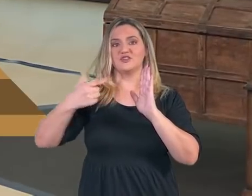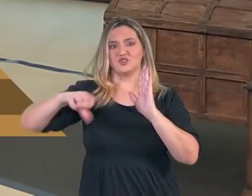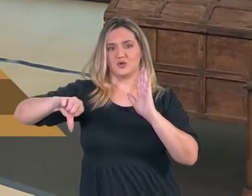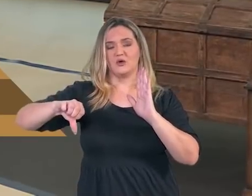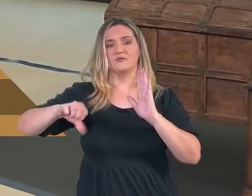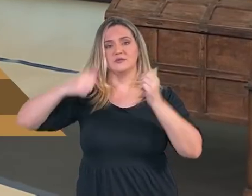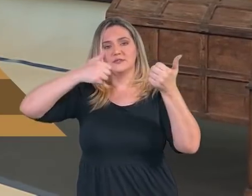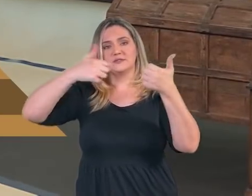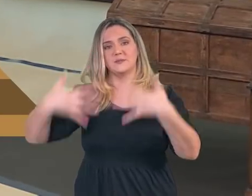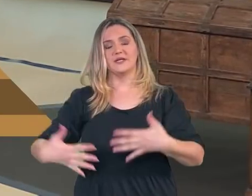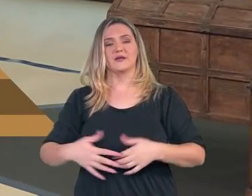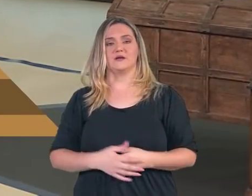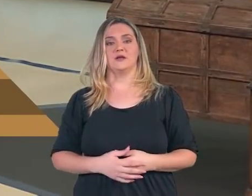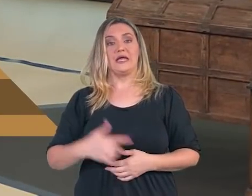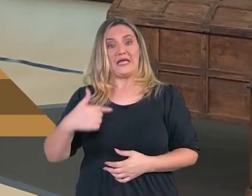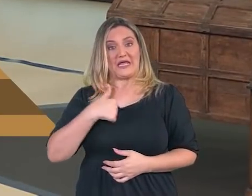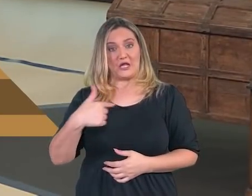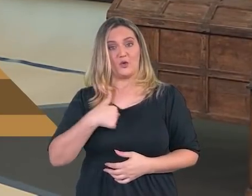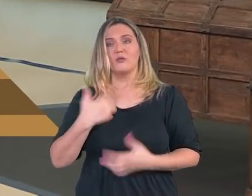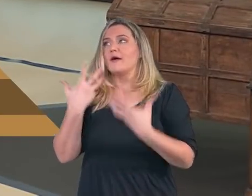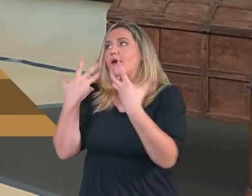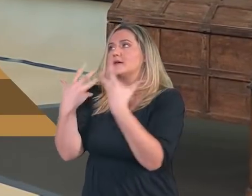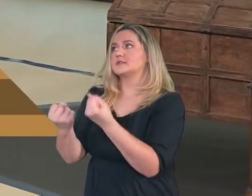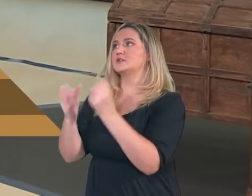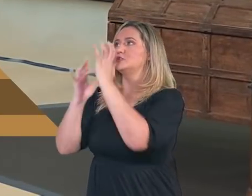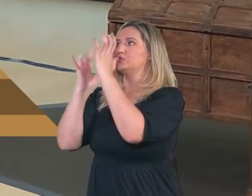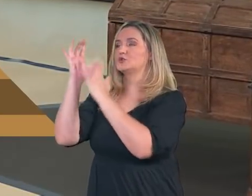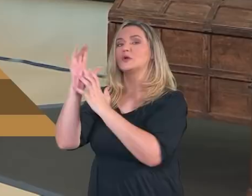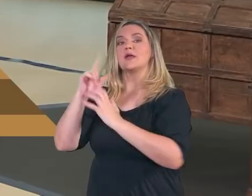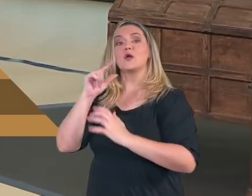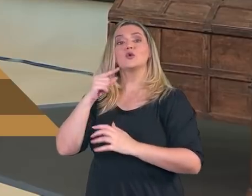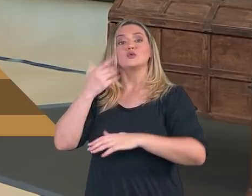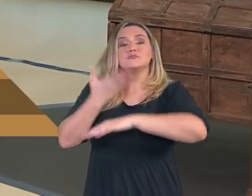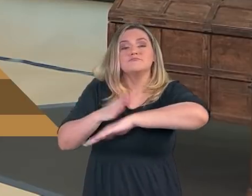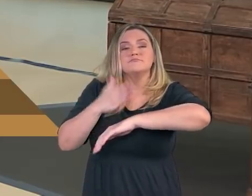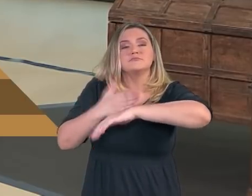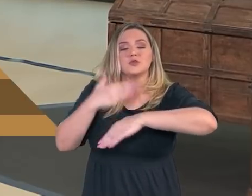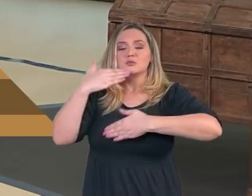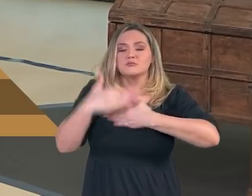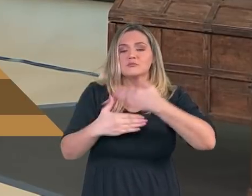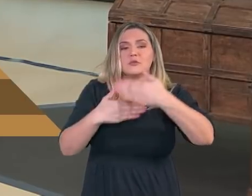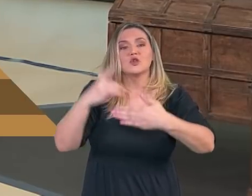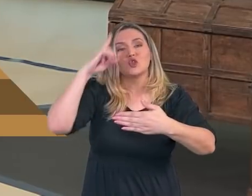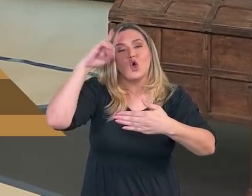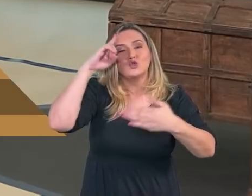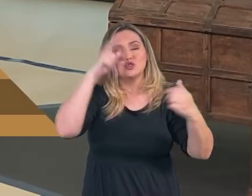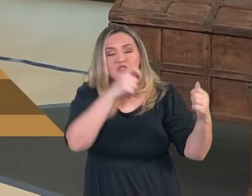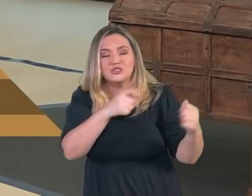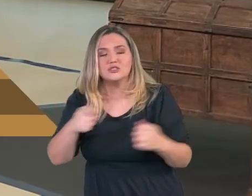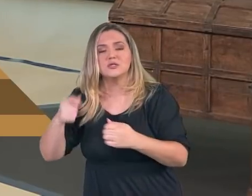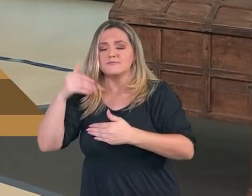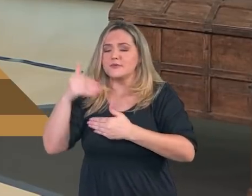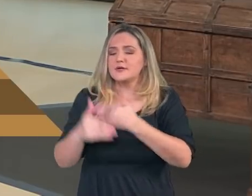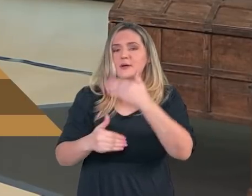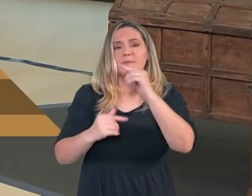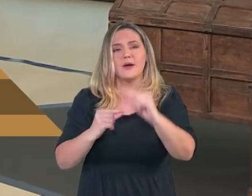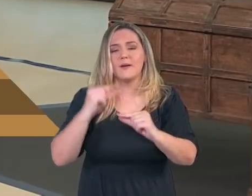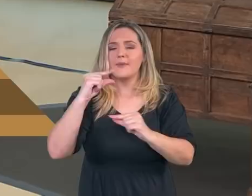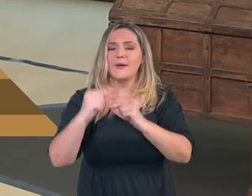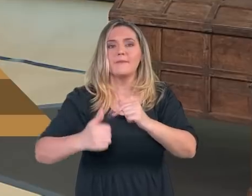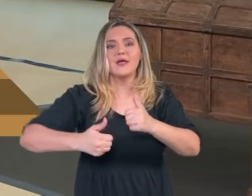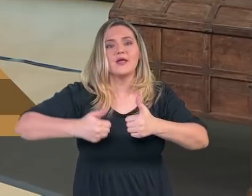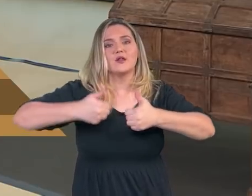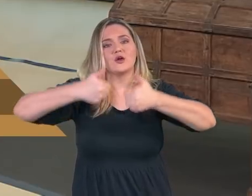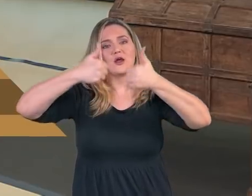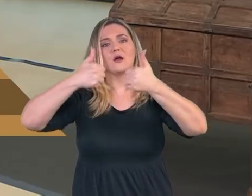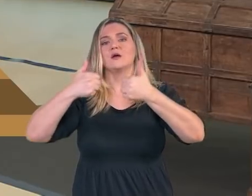Deus trabalhando progressivamente em sua vida para a santificação. E esse é um trabalho de toda uma vida. E foi exatamente